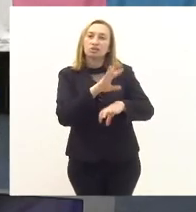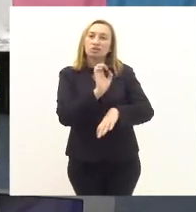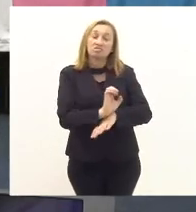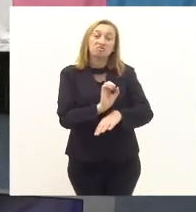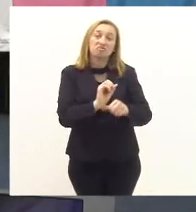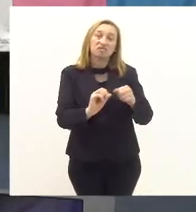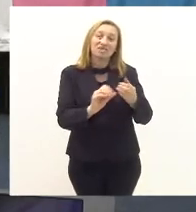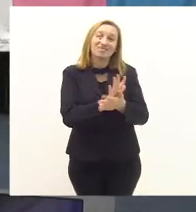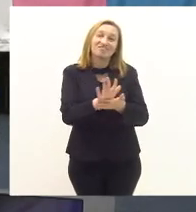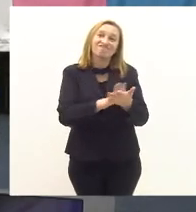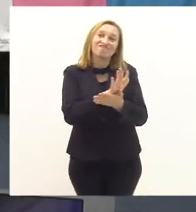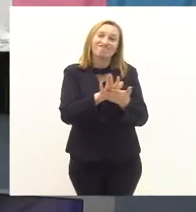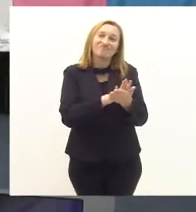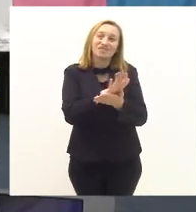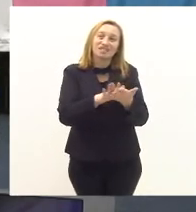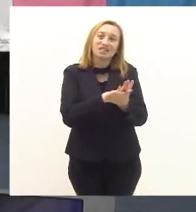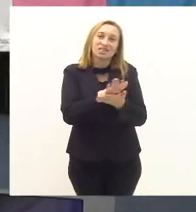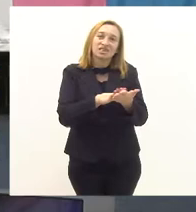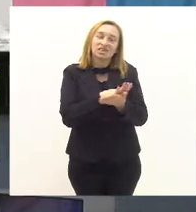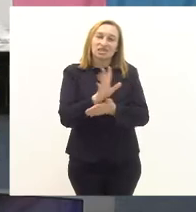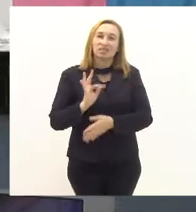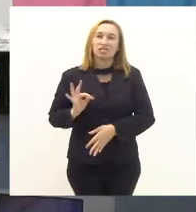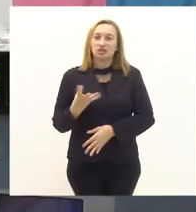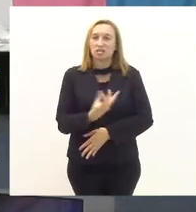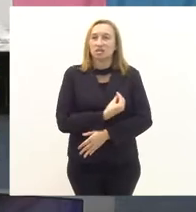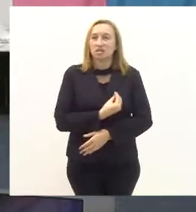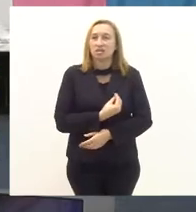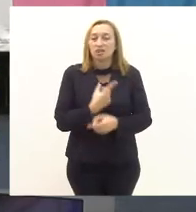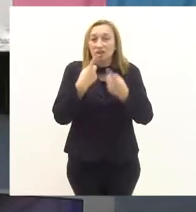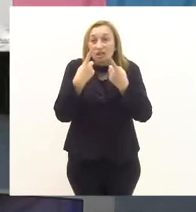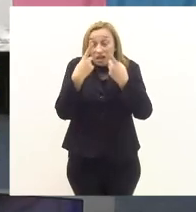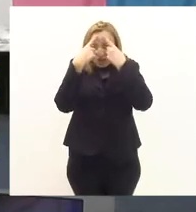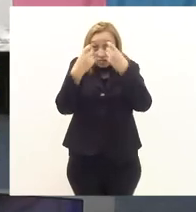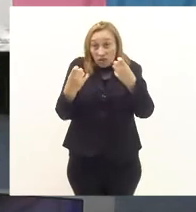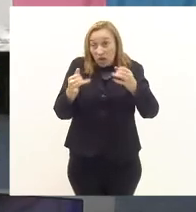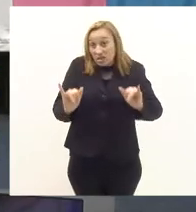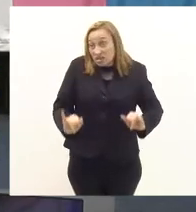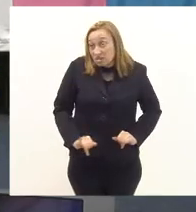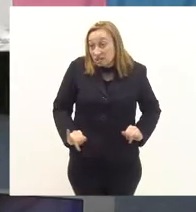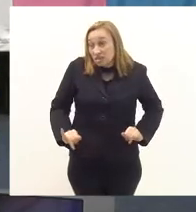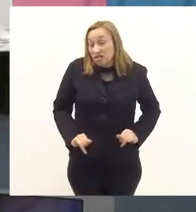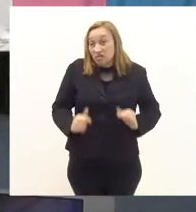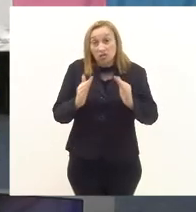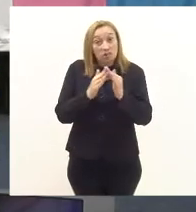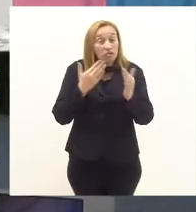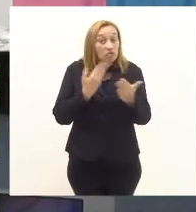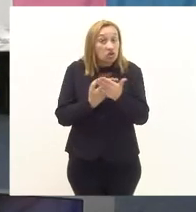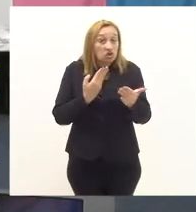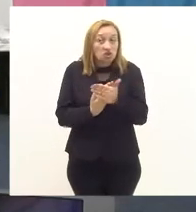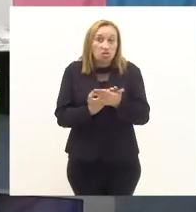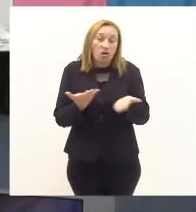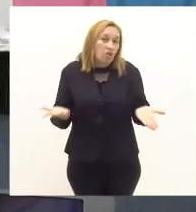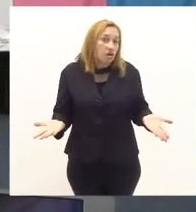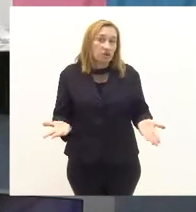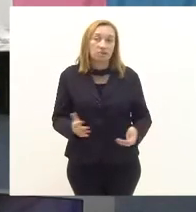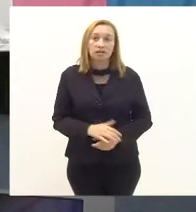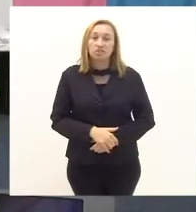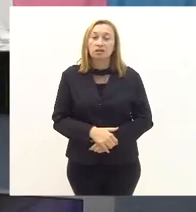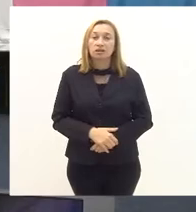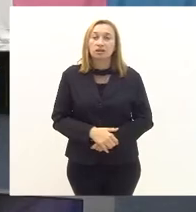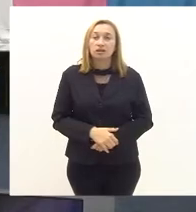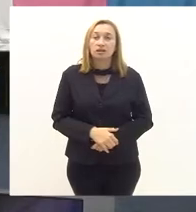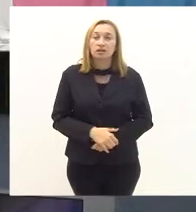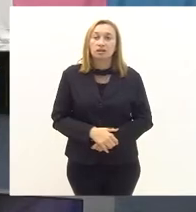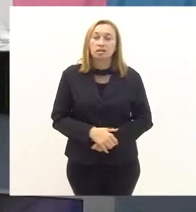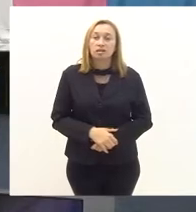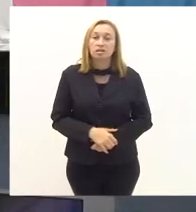fazem nada contra as pessoas trans que estão sofrendo violência nas escolas. Sabe? Tem que ter,